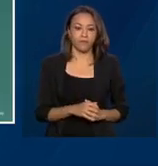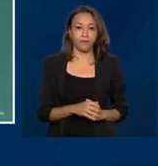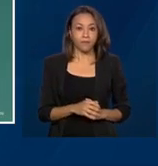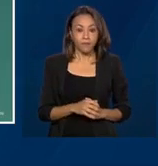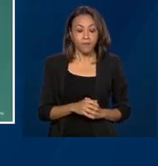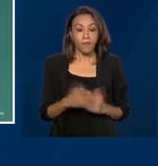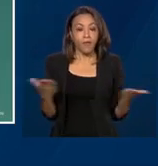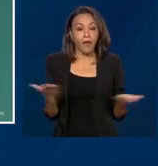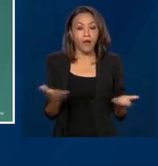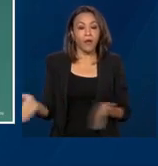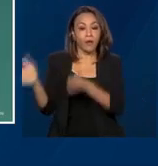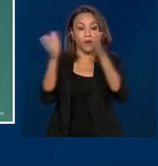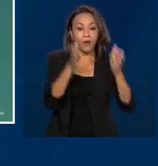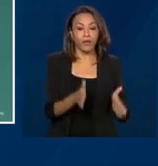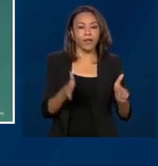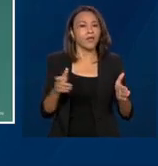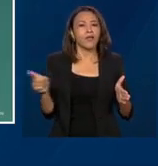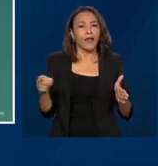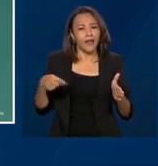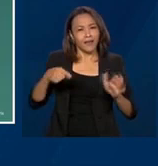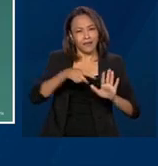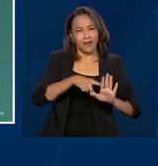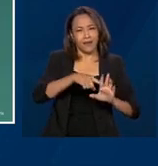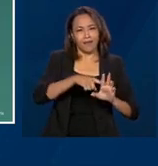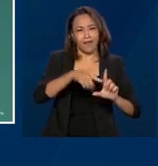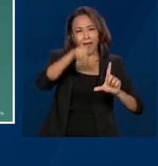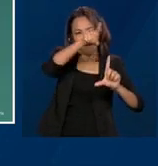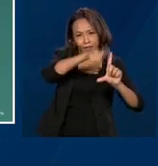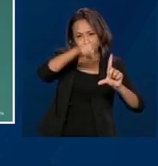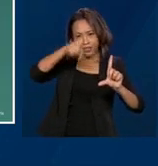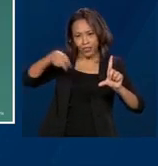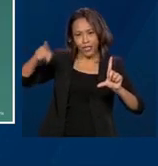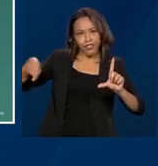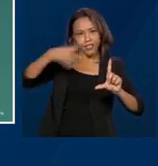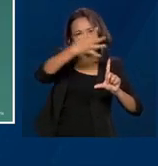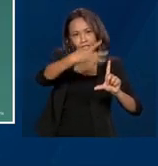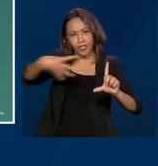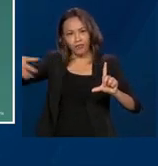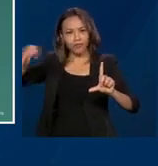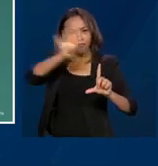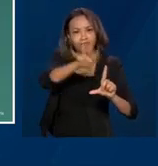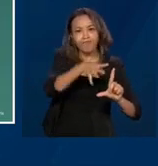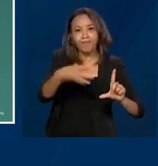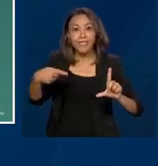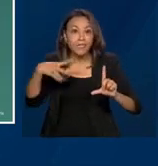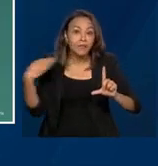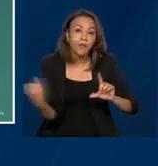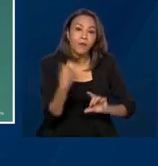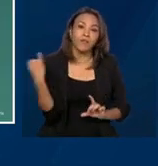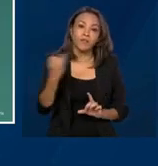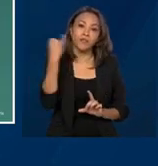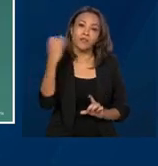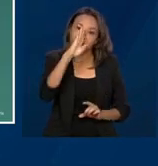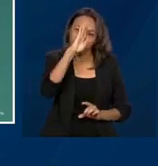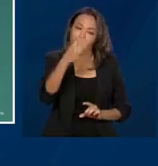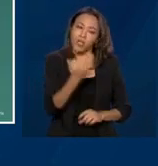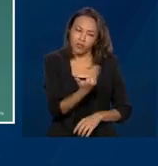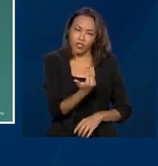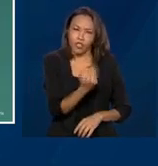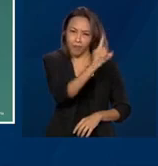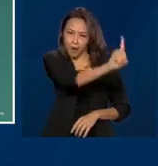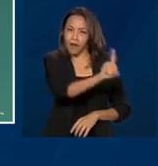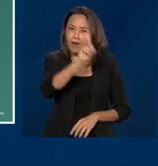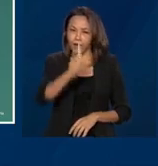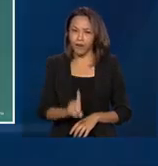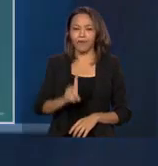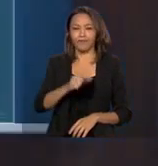falar um pouco dessa parte estatística, porque essa é uma parte importante e que é fundamental, eu vou chamar então o Leonardo